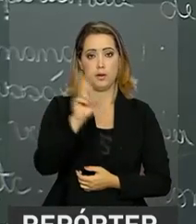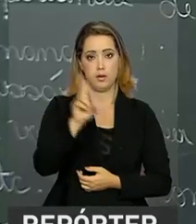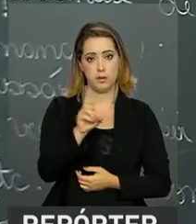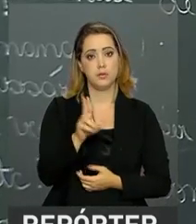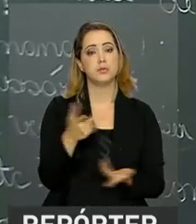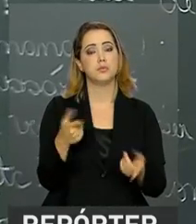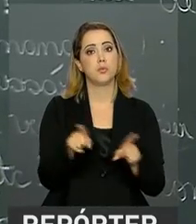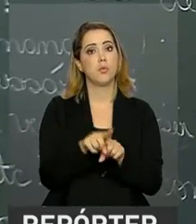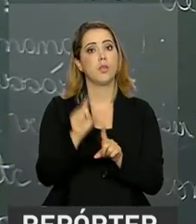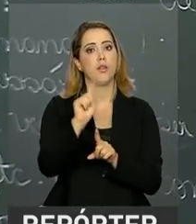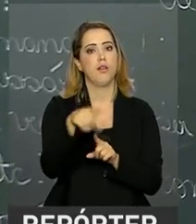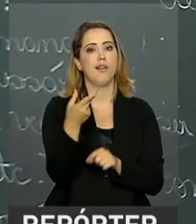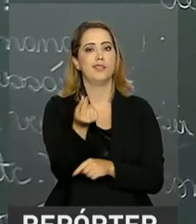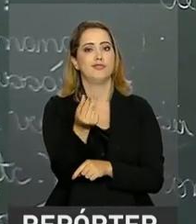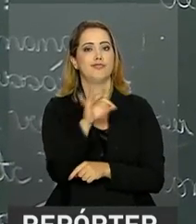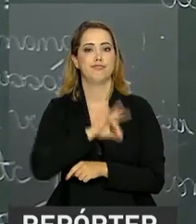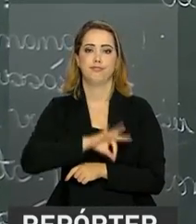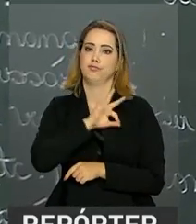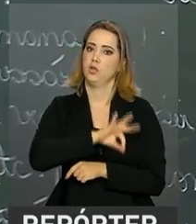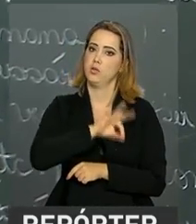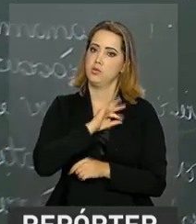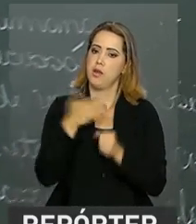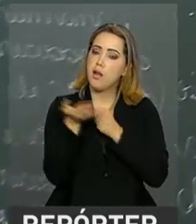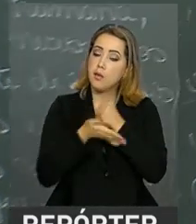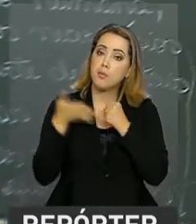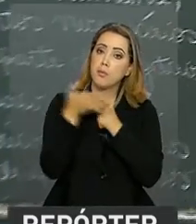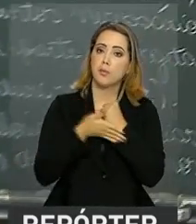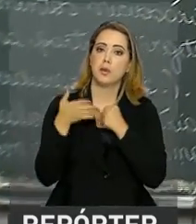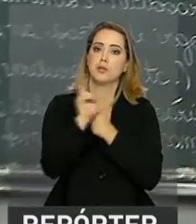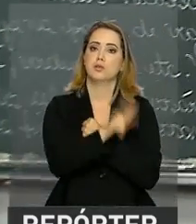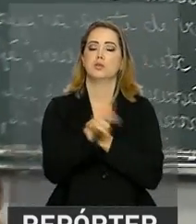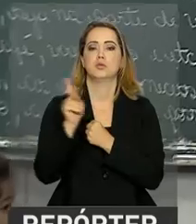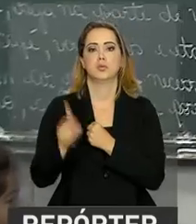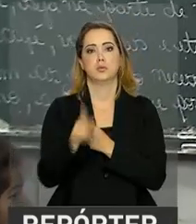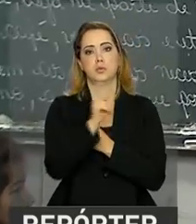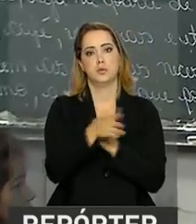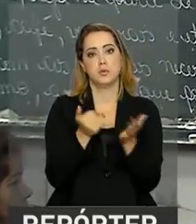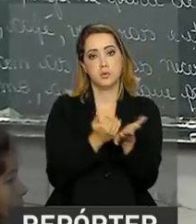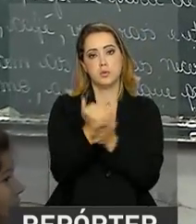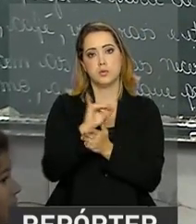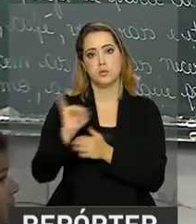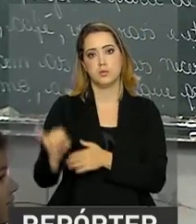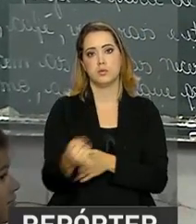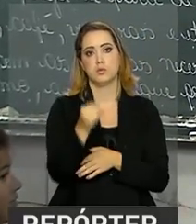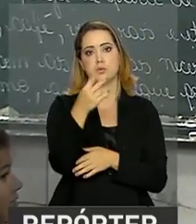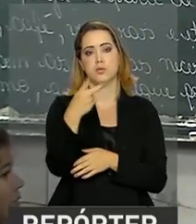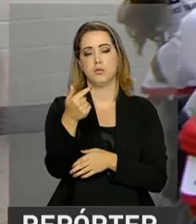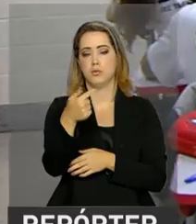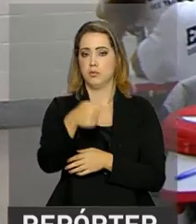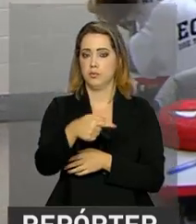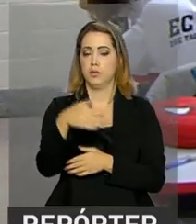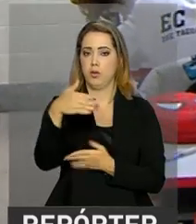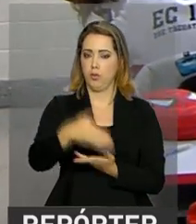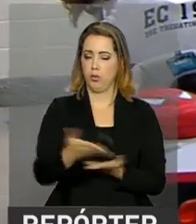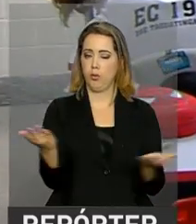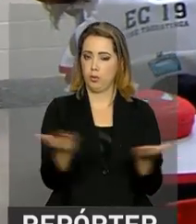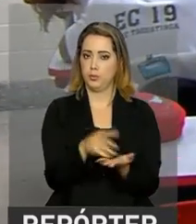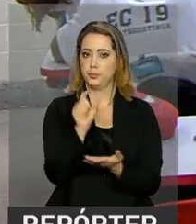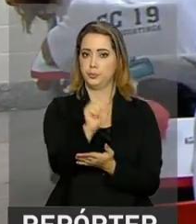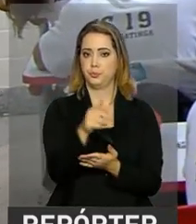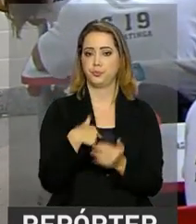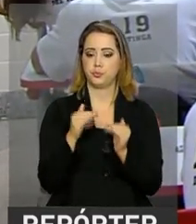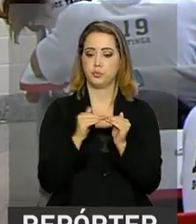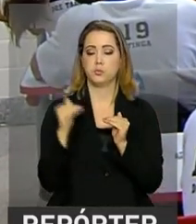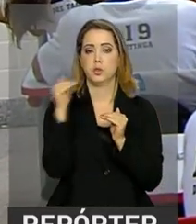R$ 2.298,80. Esse é o valor do piso salarial dos professores brasileiros a partir de janeiro de 2017. Um crescimento